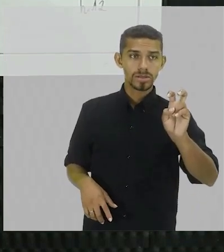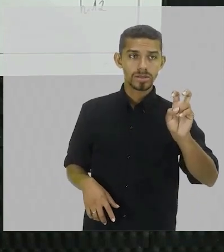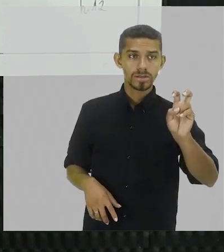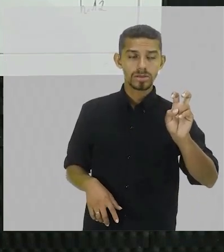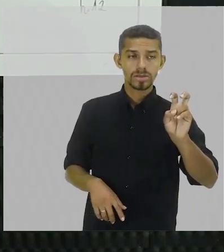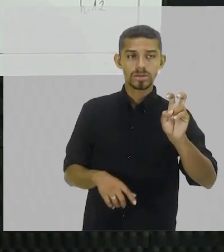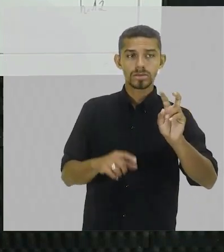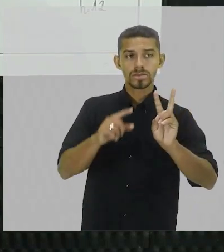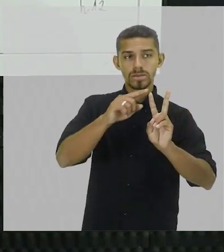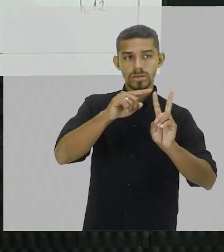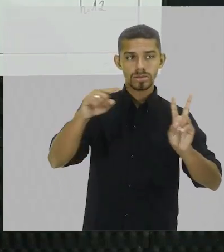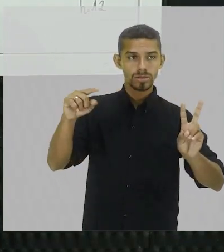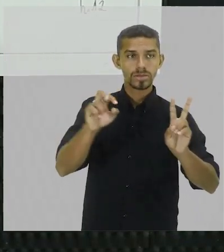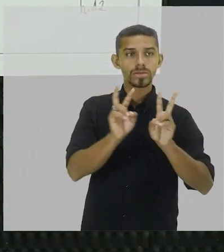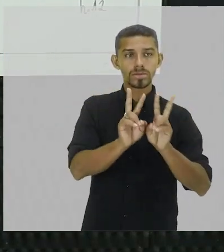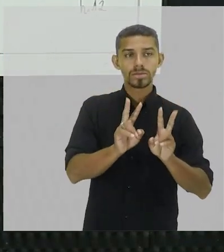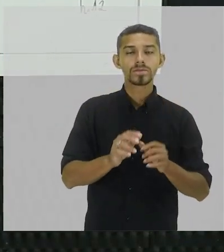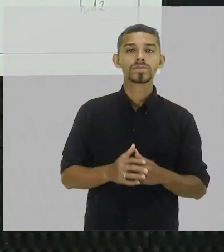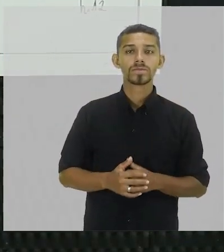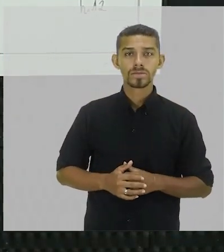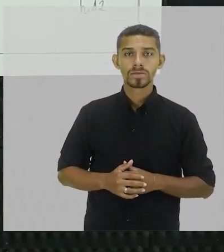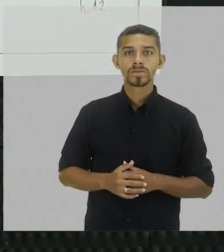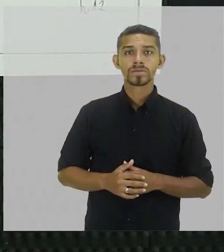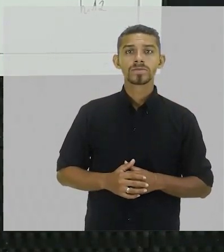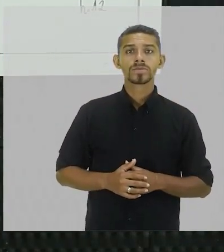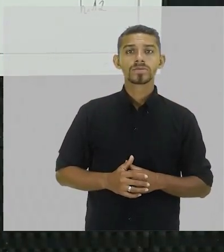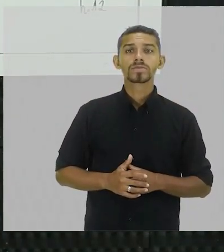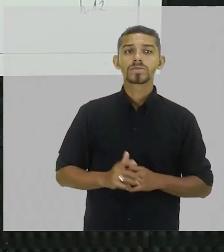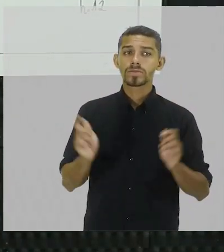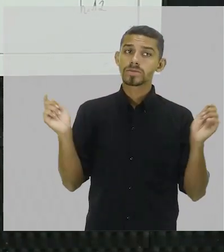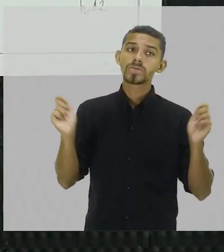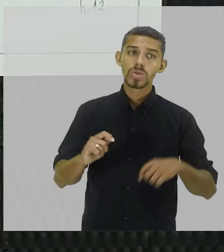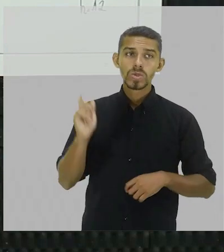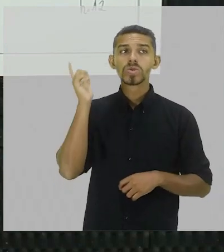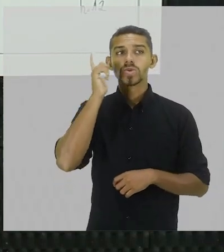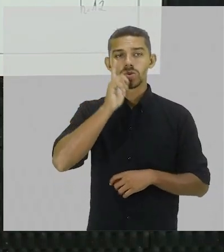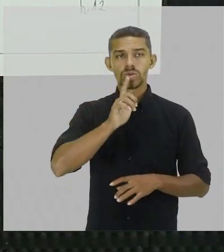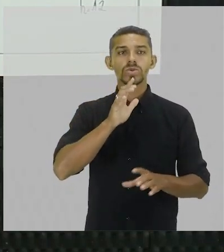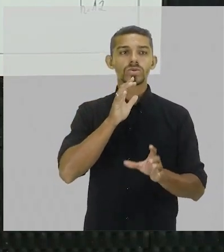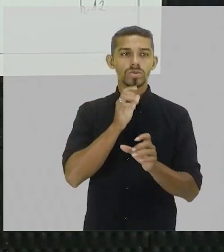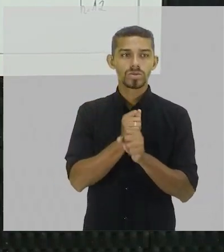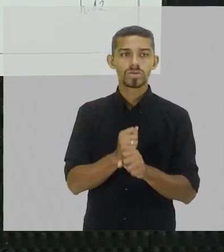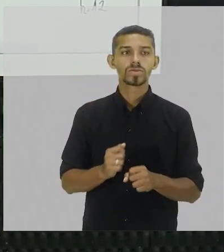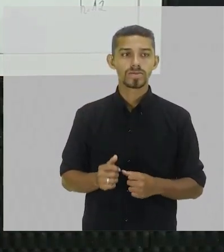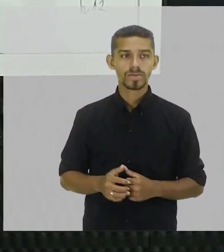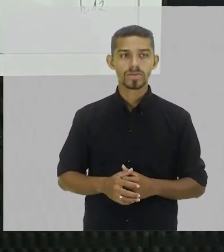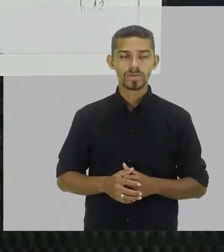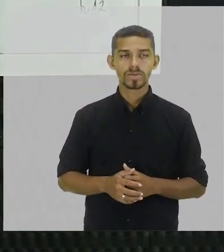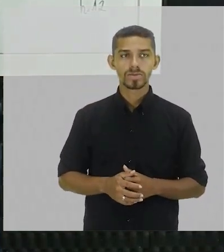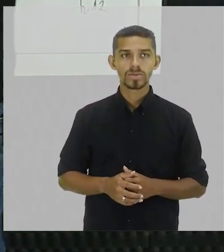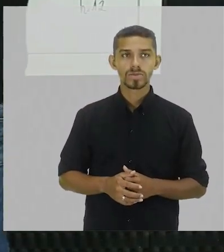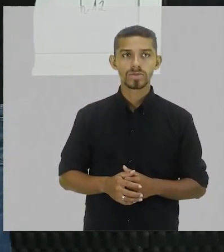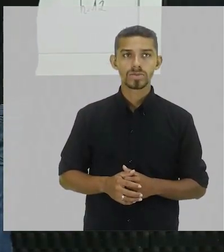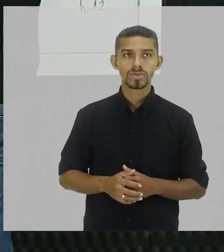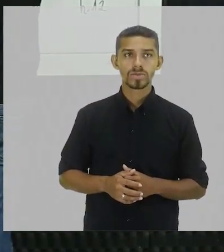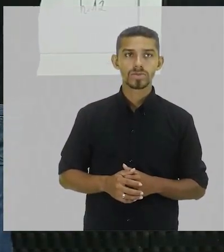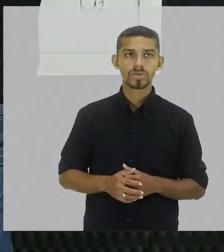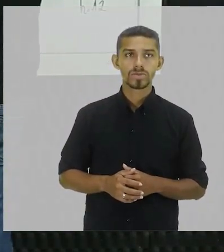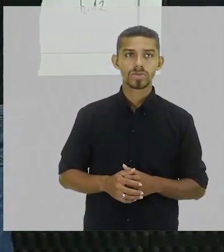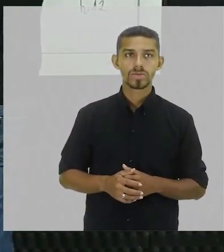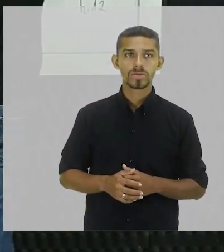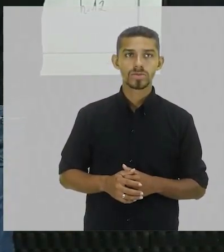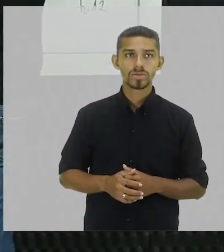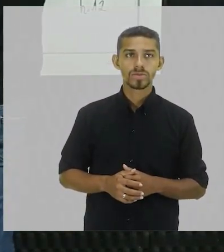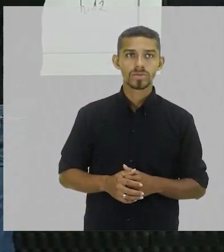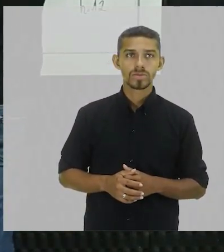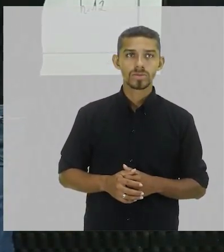2. Aí eu consigo calcular. Beleza? Então, olha só. Agora, beleza. Se eu